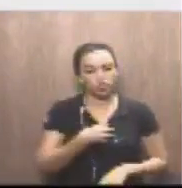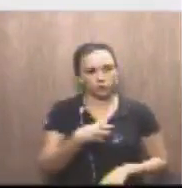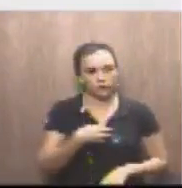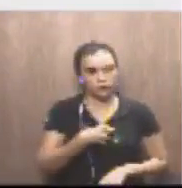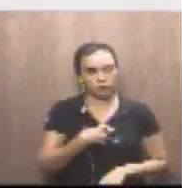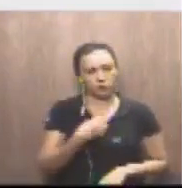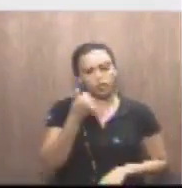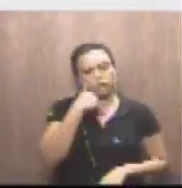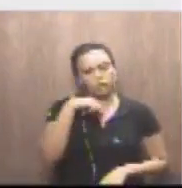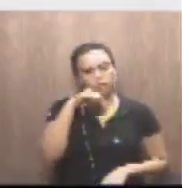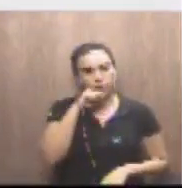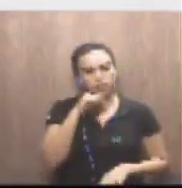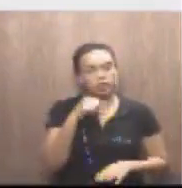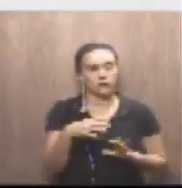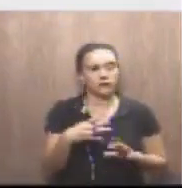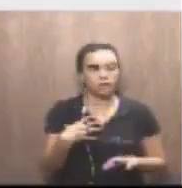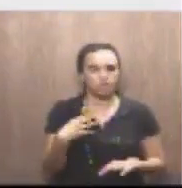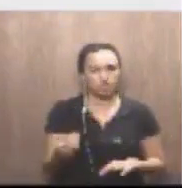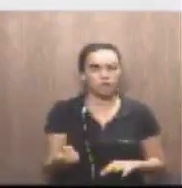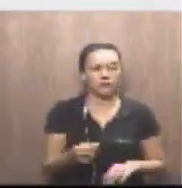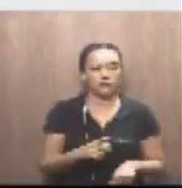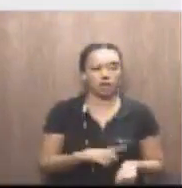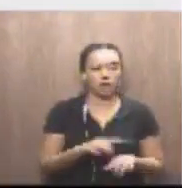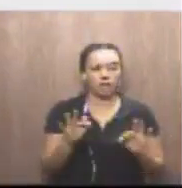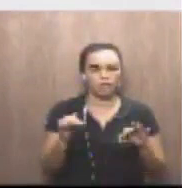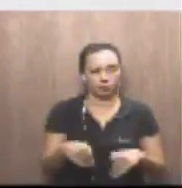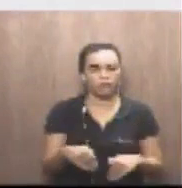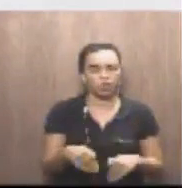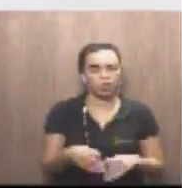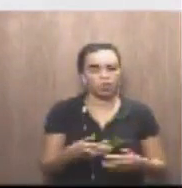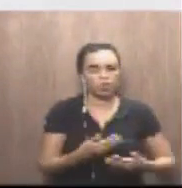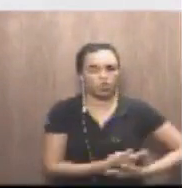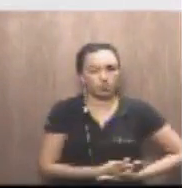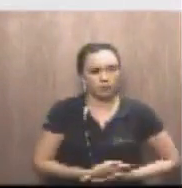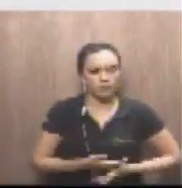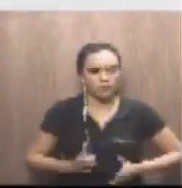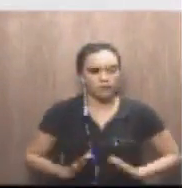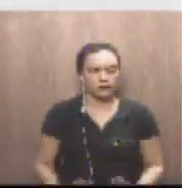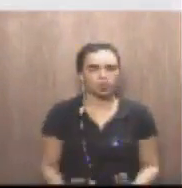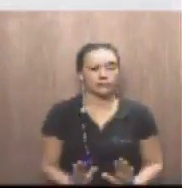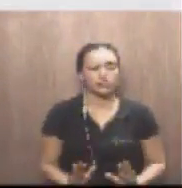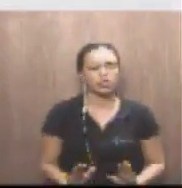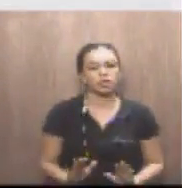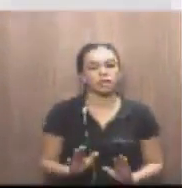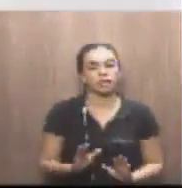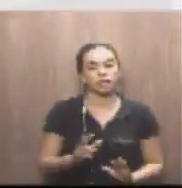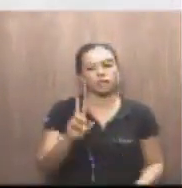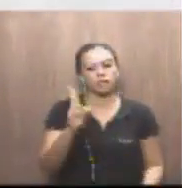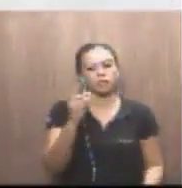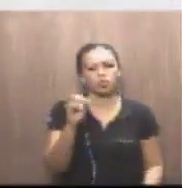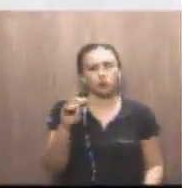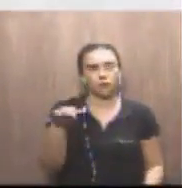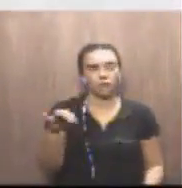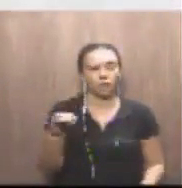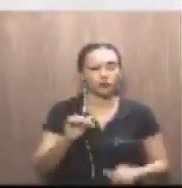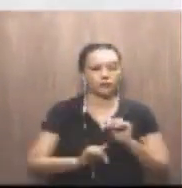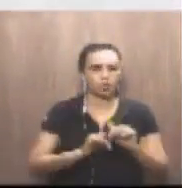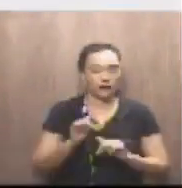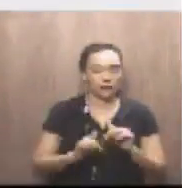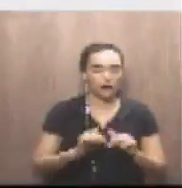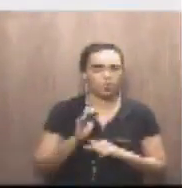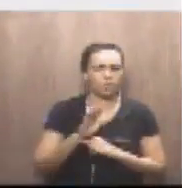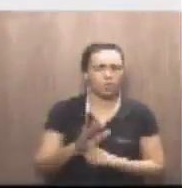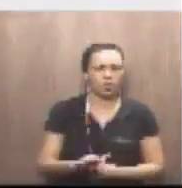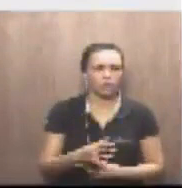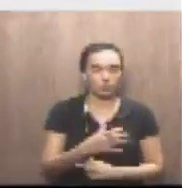mãe e filho. Nos momentos finais da preparação do bebê para o nascimento, os hormônios atuam para